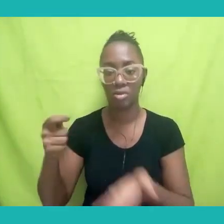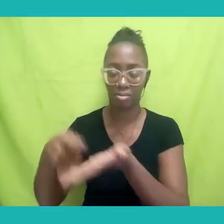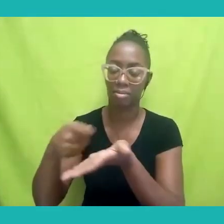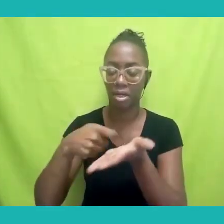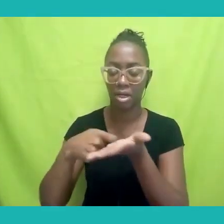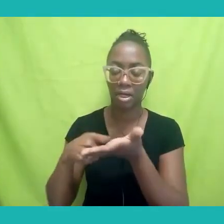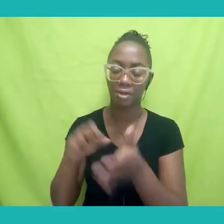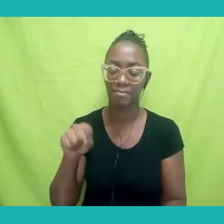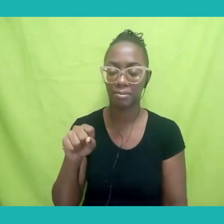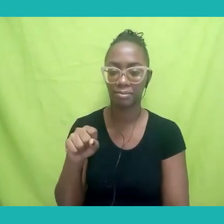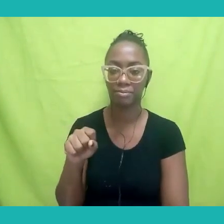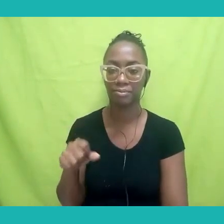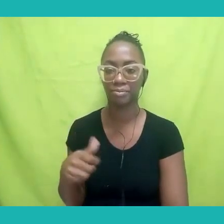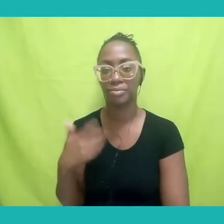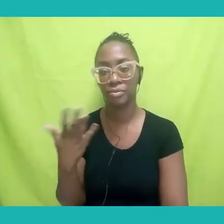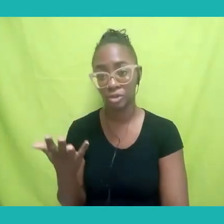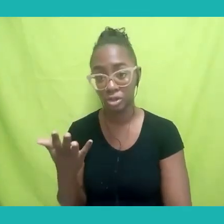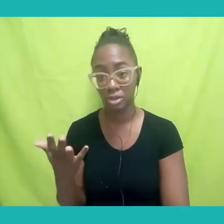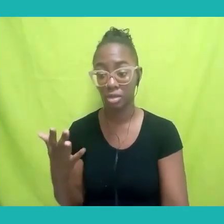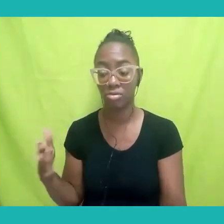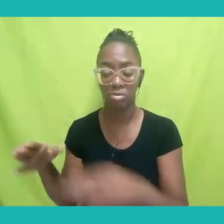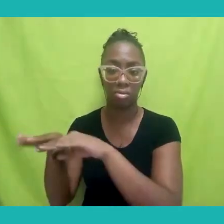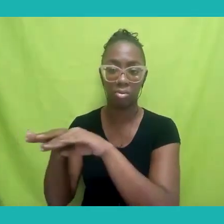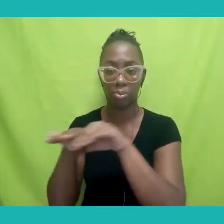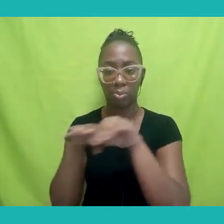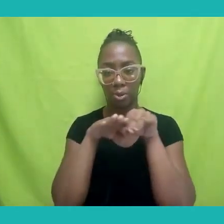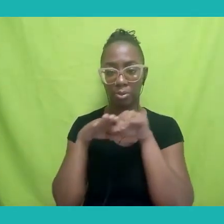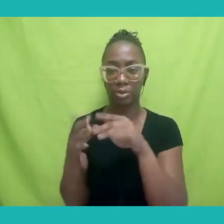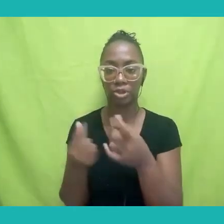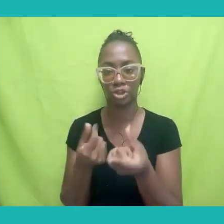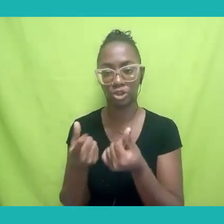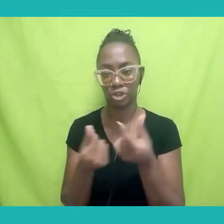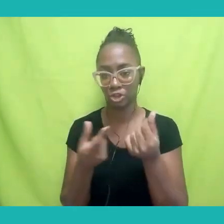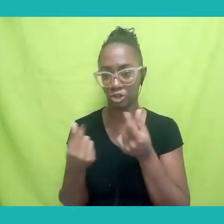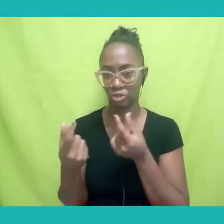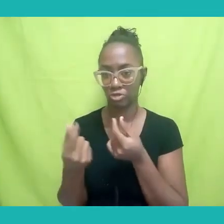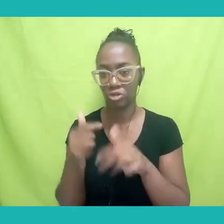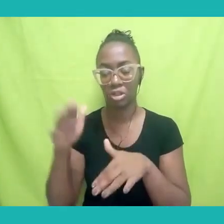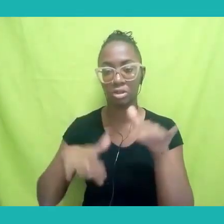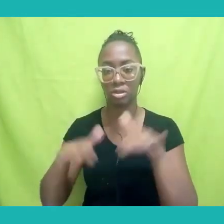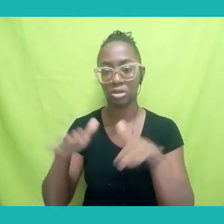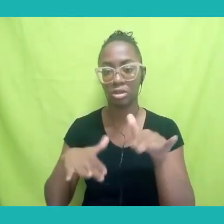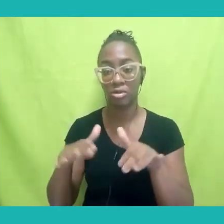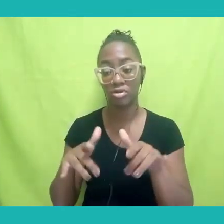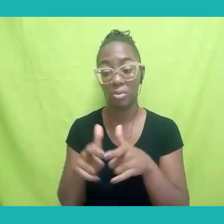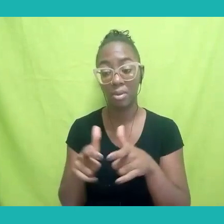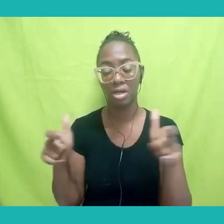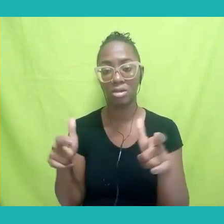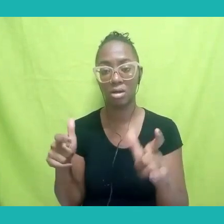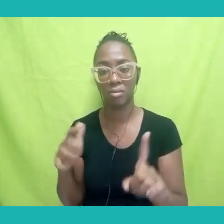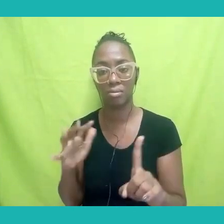obrigatoriamente. Então, essa universalização de custeio foi talvez o maior impacto trazido pela